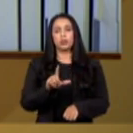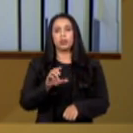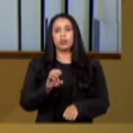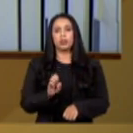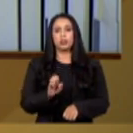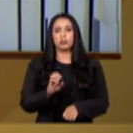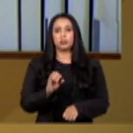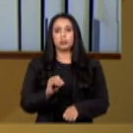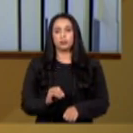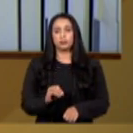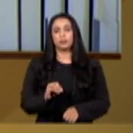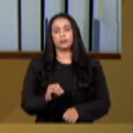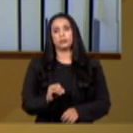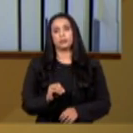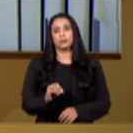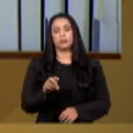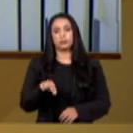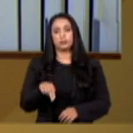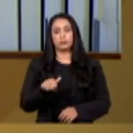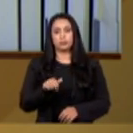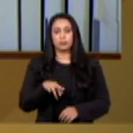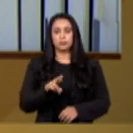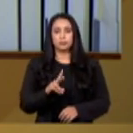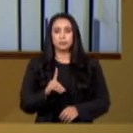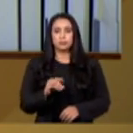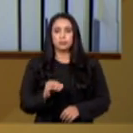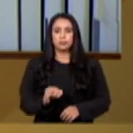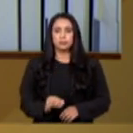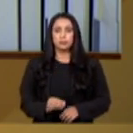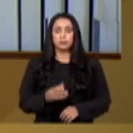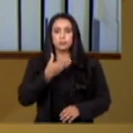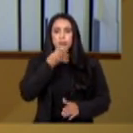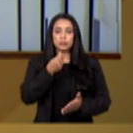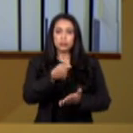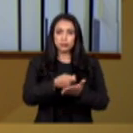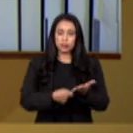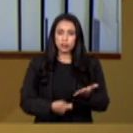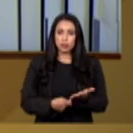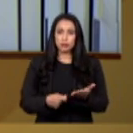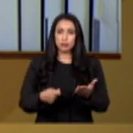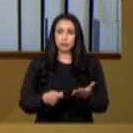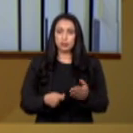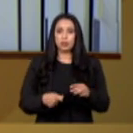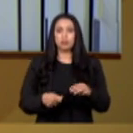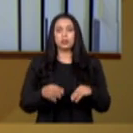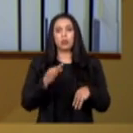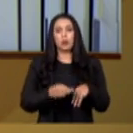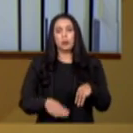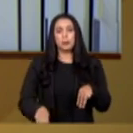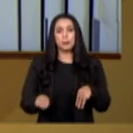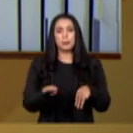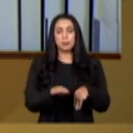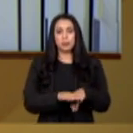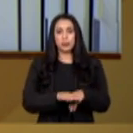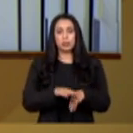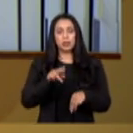próximo feito para julgamento de relatoria do ministro marco aurélio lista